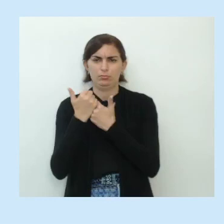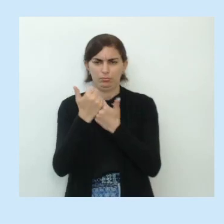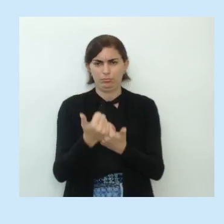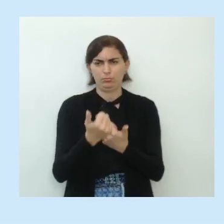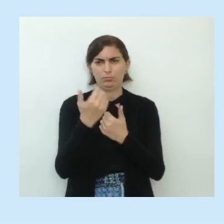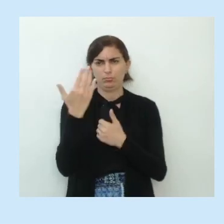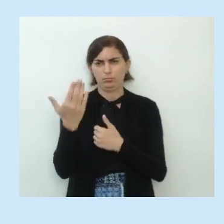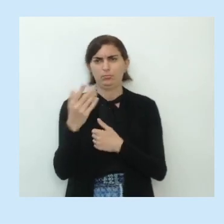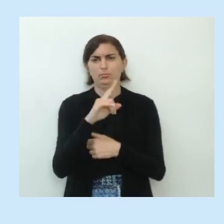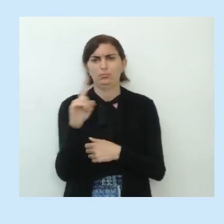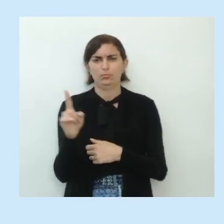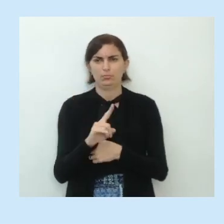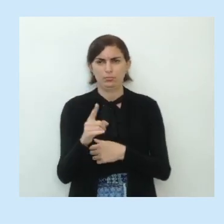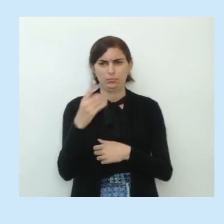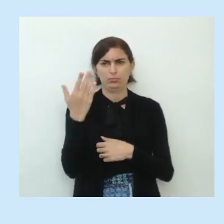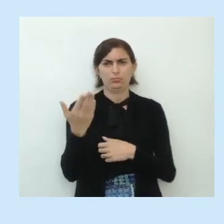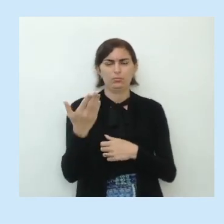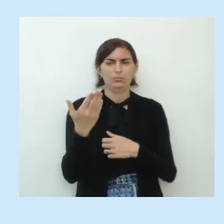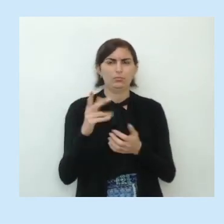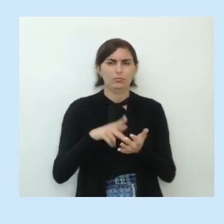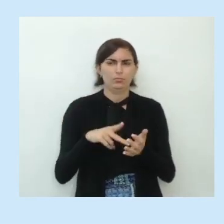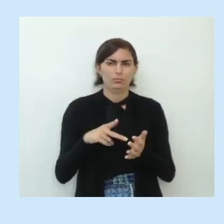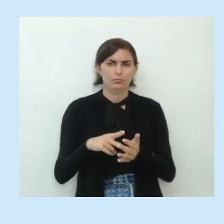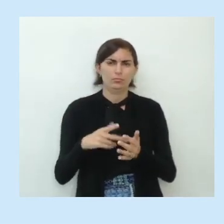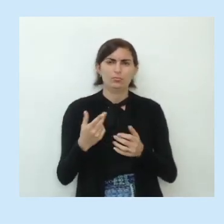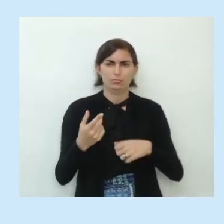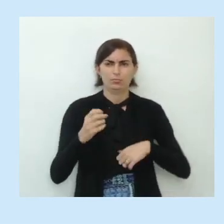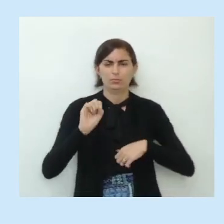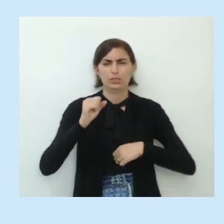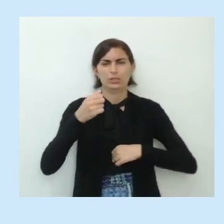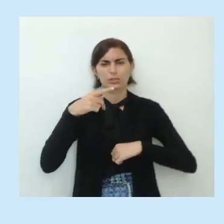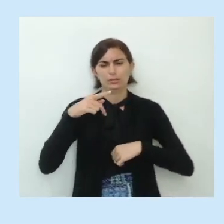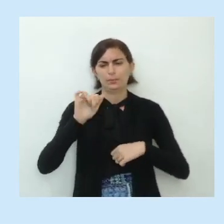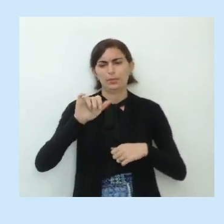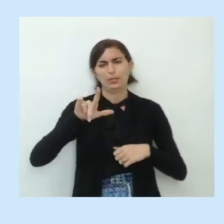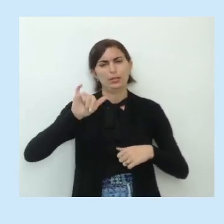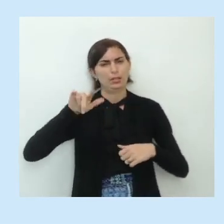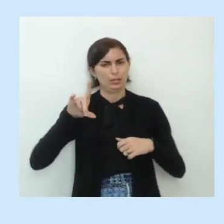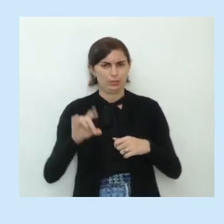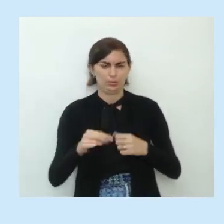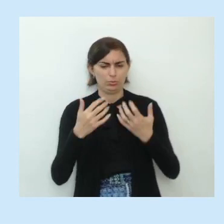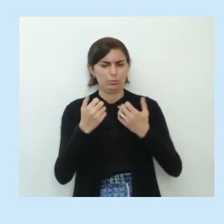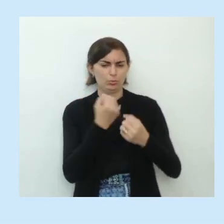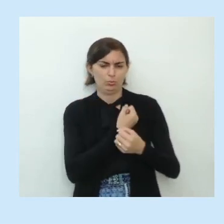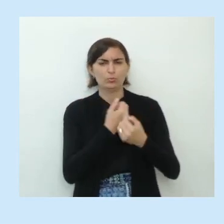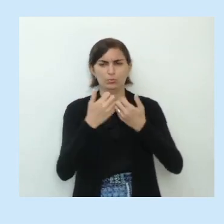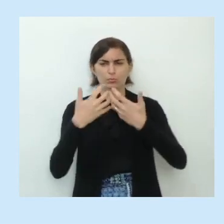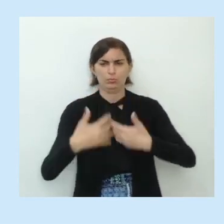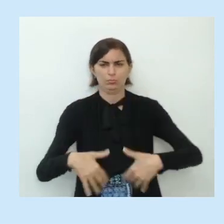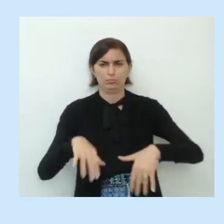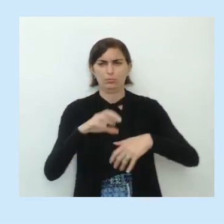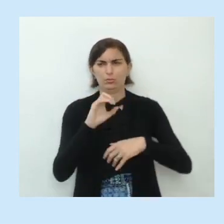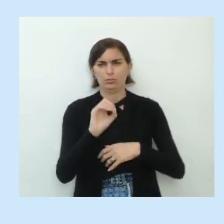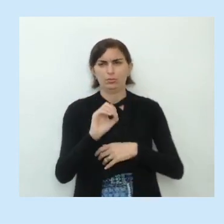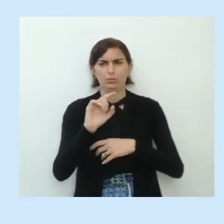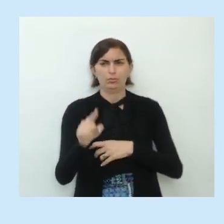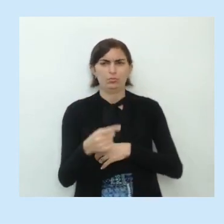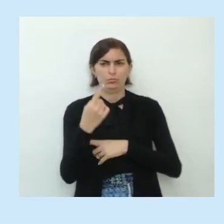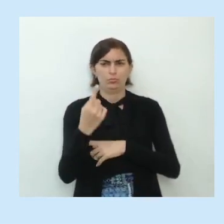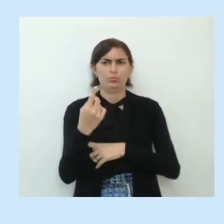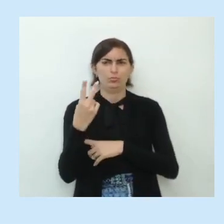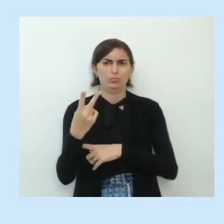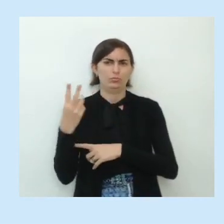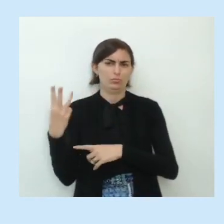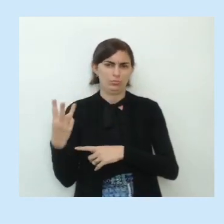com a letra Z, que na verdade é a escala espelhada do número natural, né? 0, 1, 2, 3 positivos